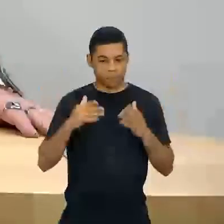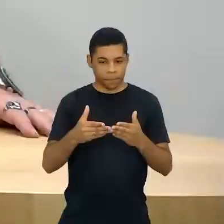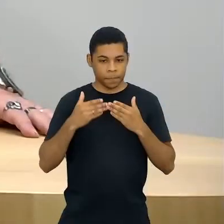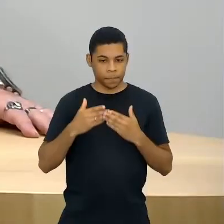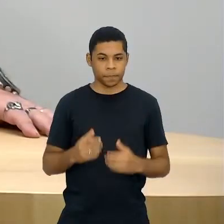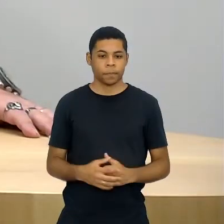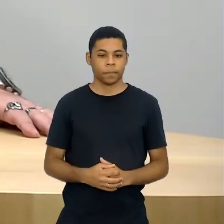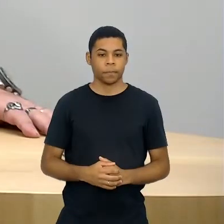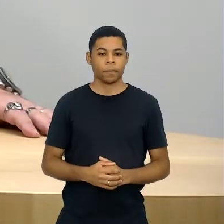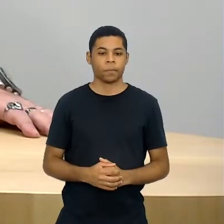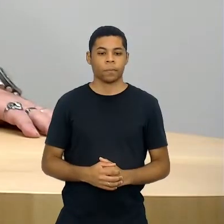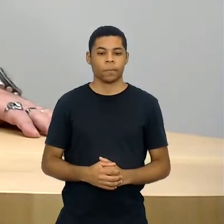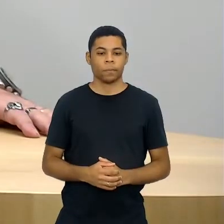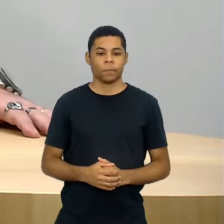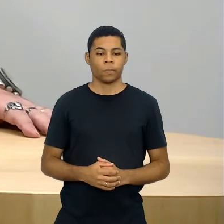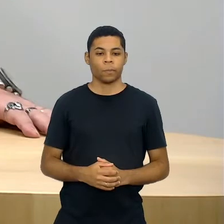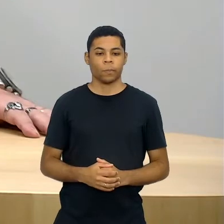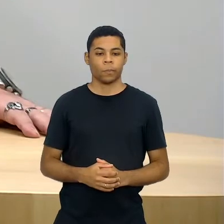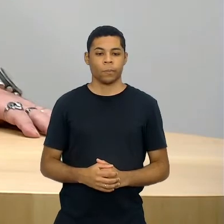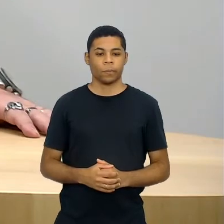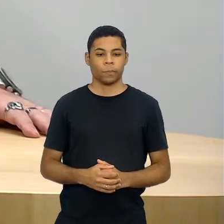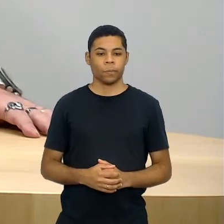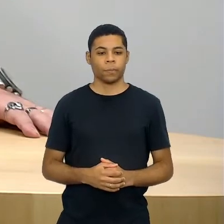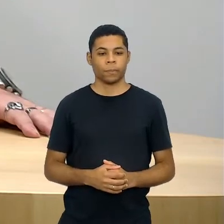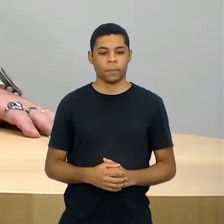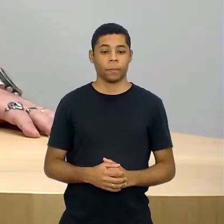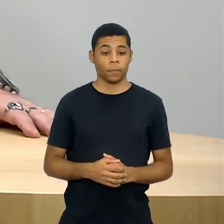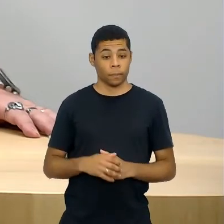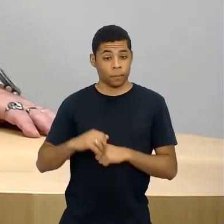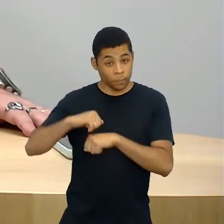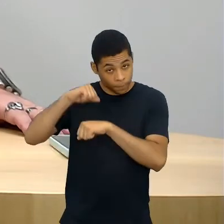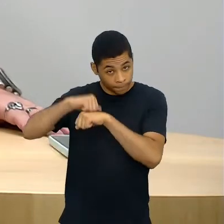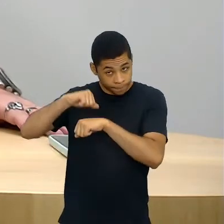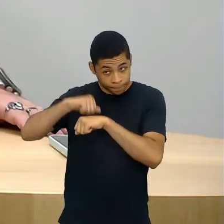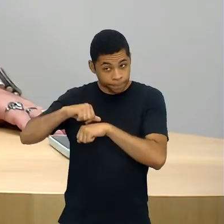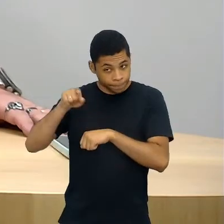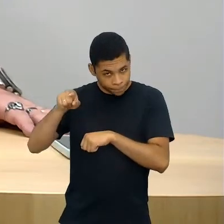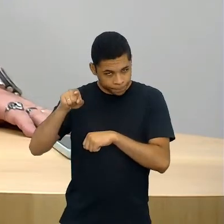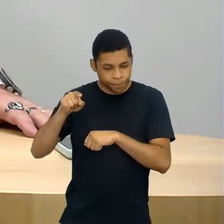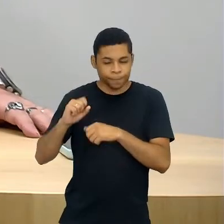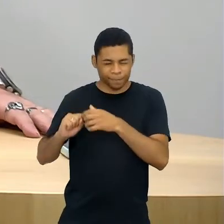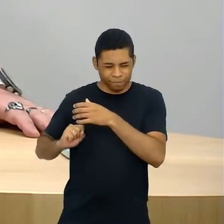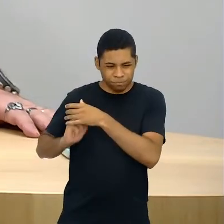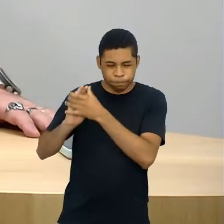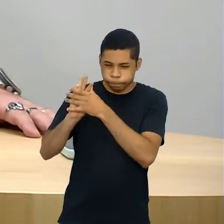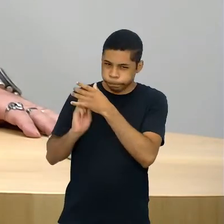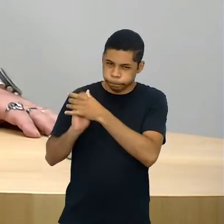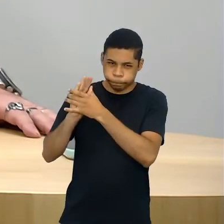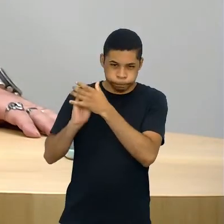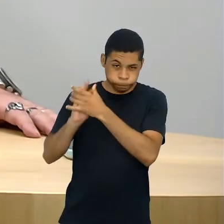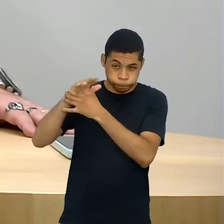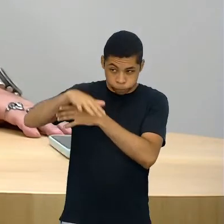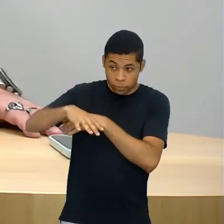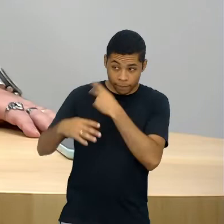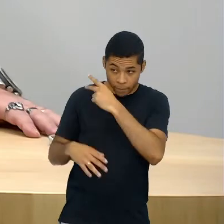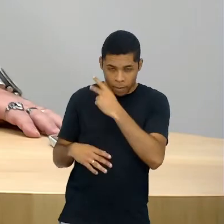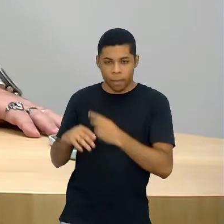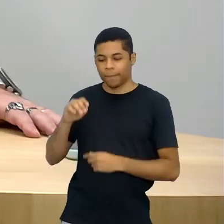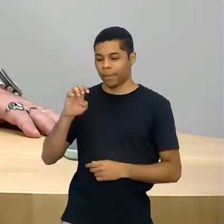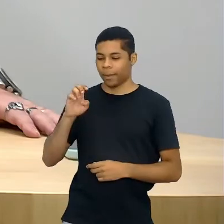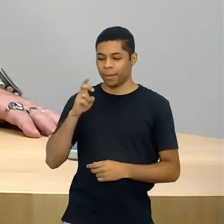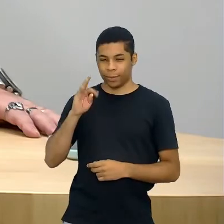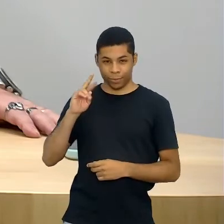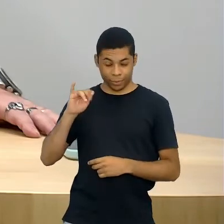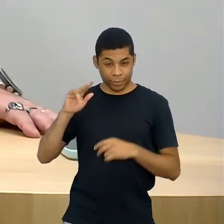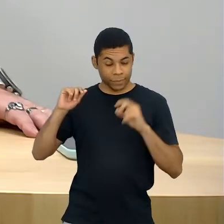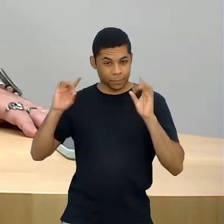gentileza, Sky. Então, essa relação que nós temos da rocha ígnea vulcânica, da rocha extrusiva aí, é porque ela